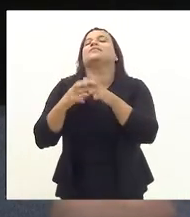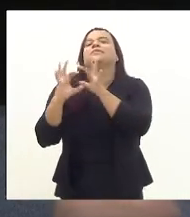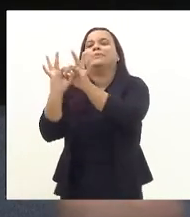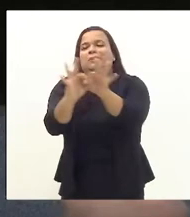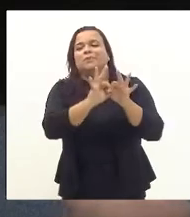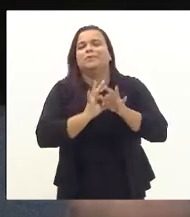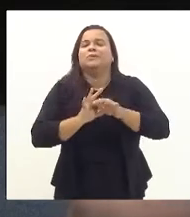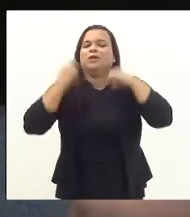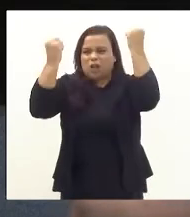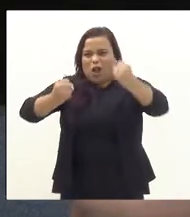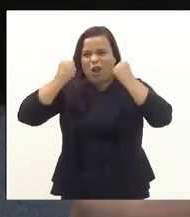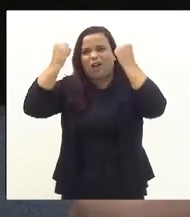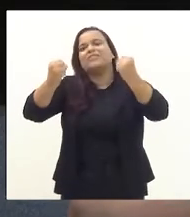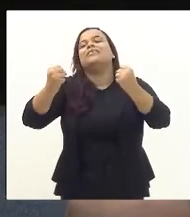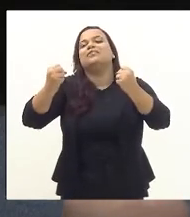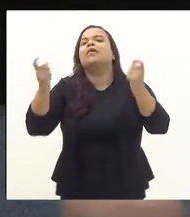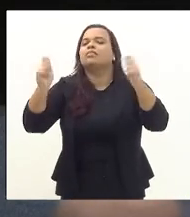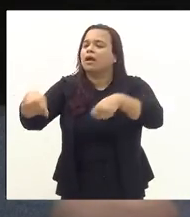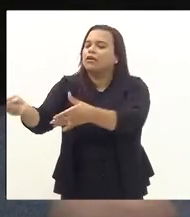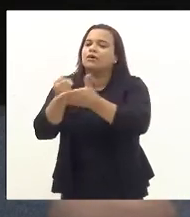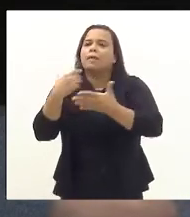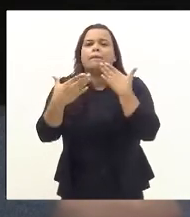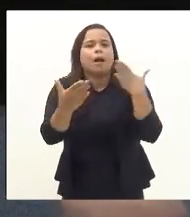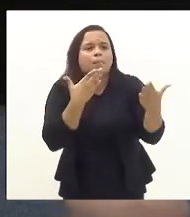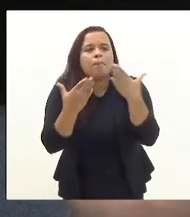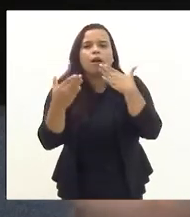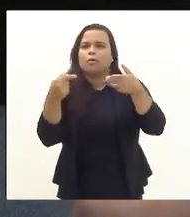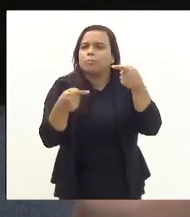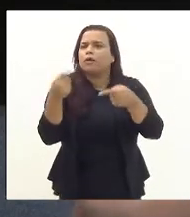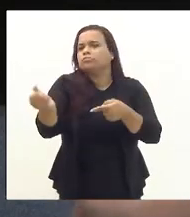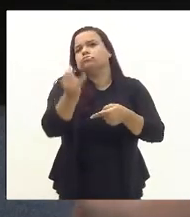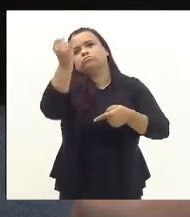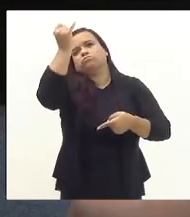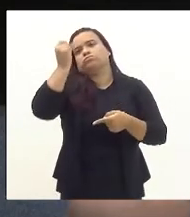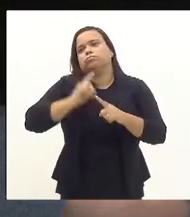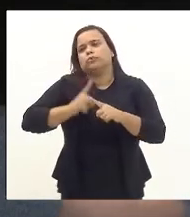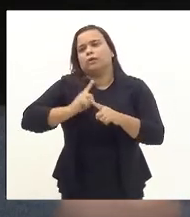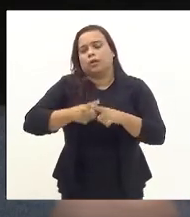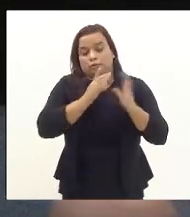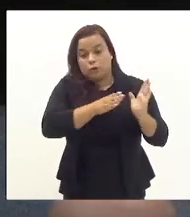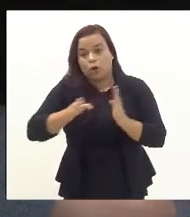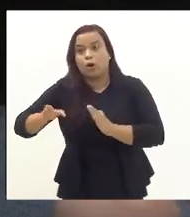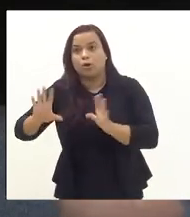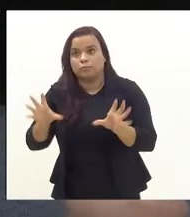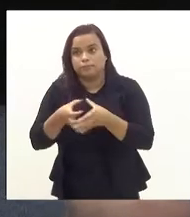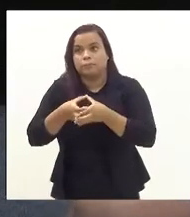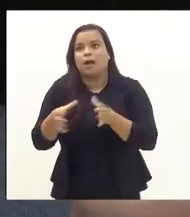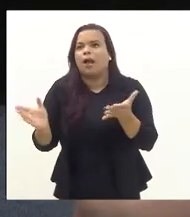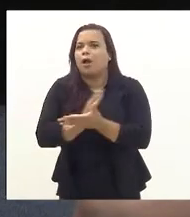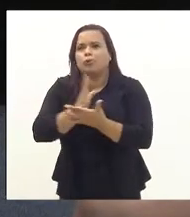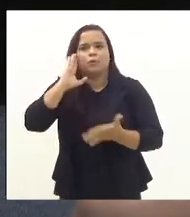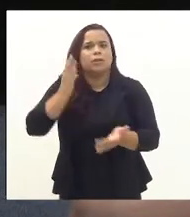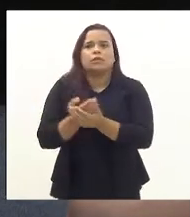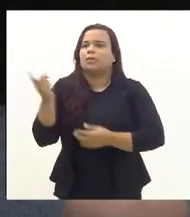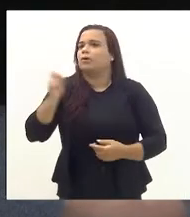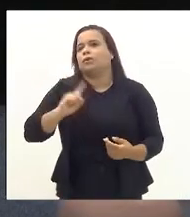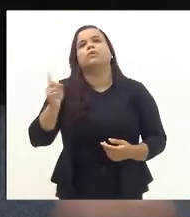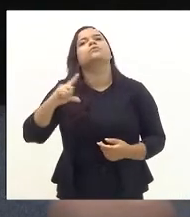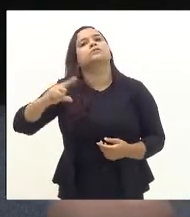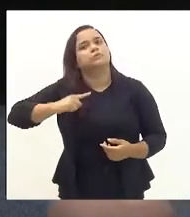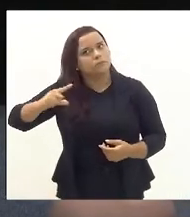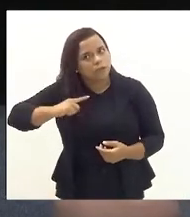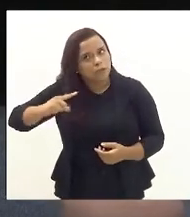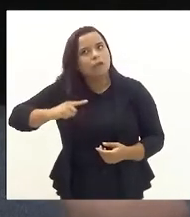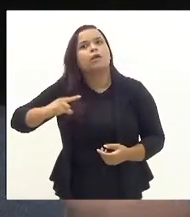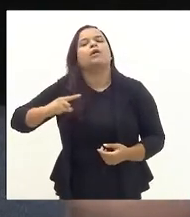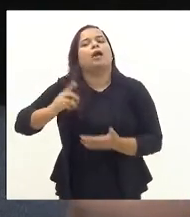trazer o diálogo, a gente tem que trazer para o debate, porque tem organizações que ainda não acreditam em nós. E nós temos que